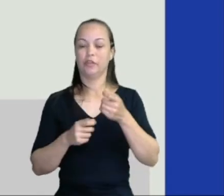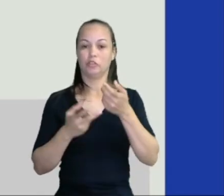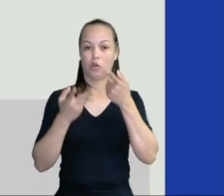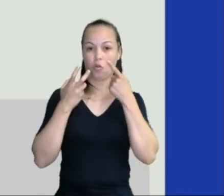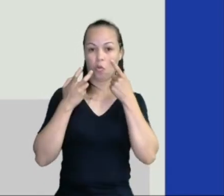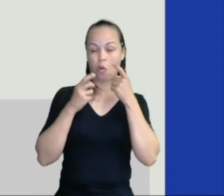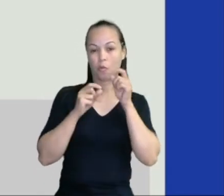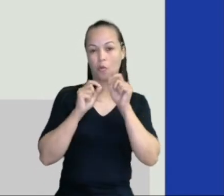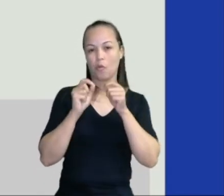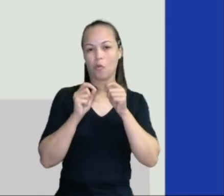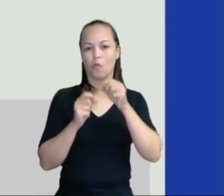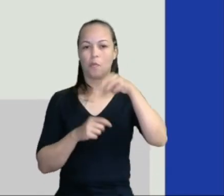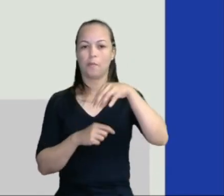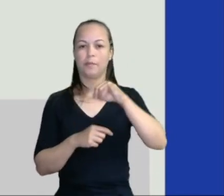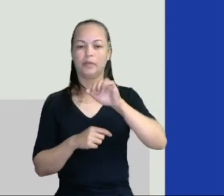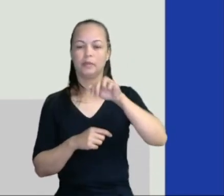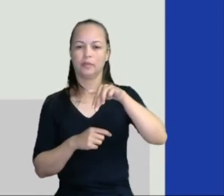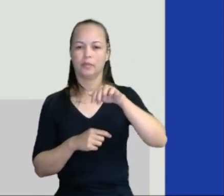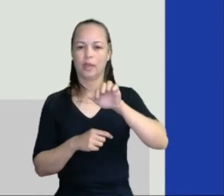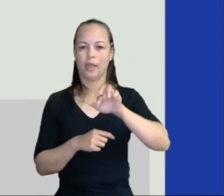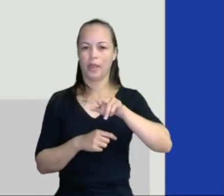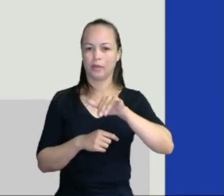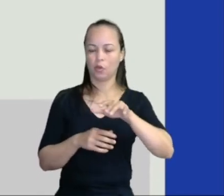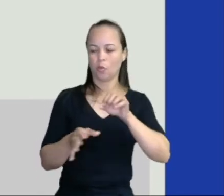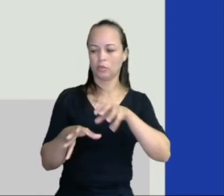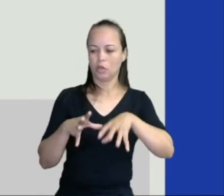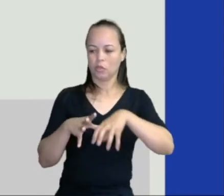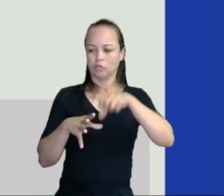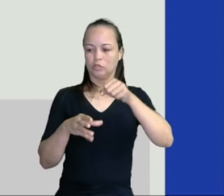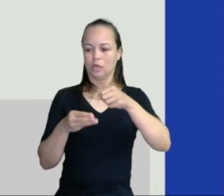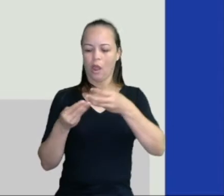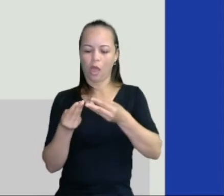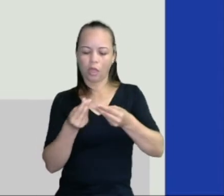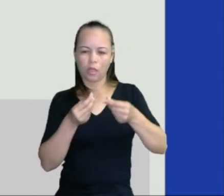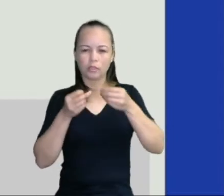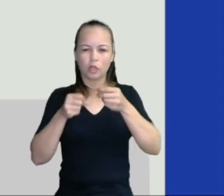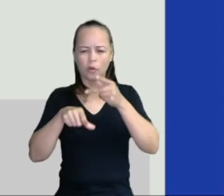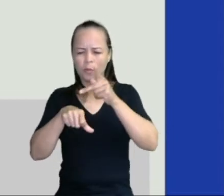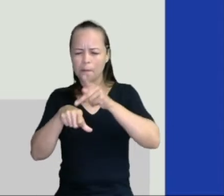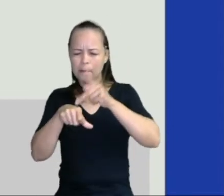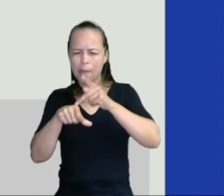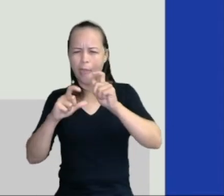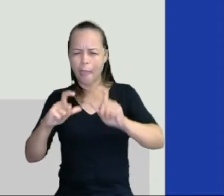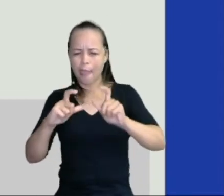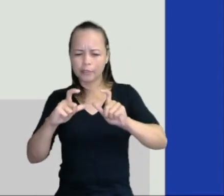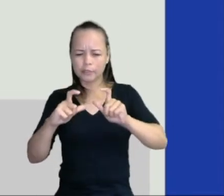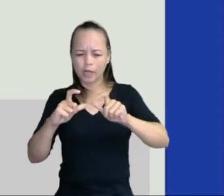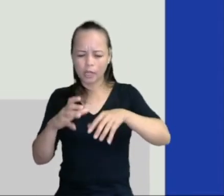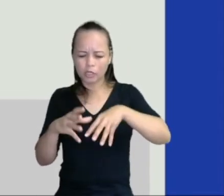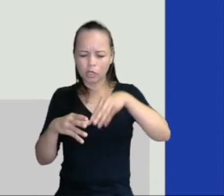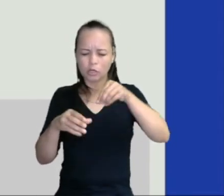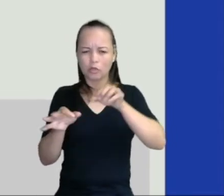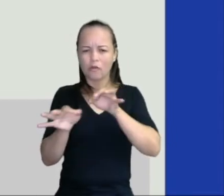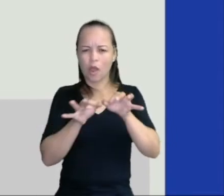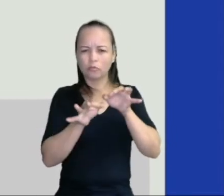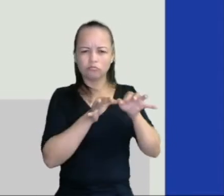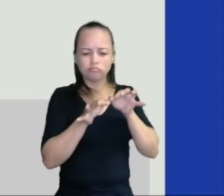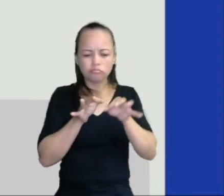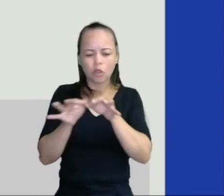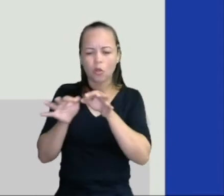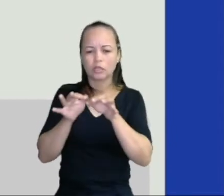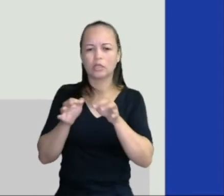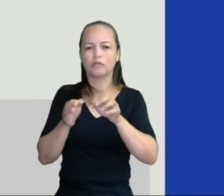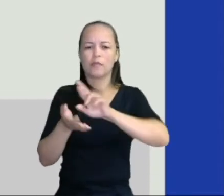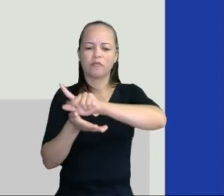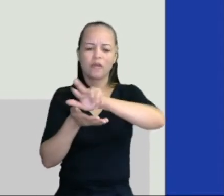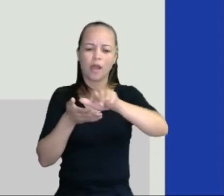tirado, como ele é extraído, olha como ele fica, tá? E aí ele vai ser moldado para a fabricação de diversos objetos. Se